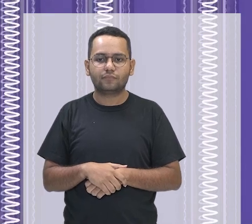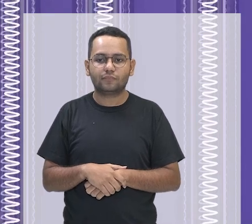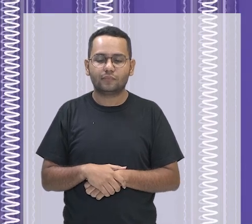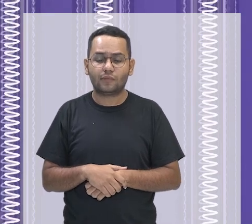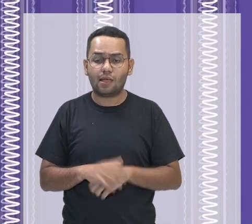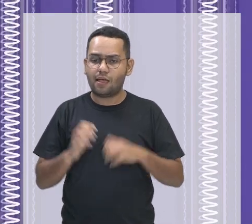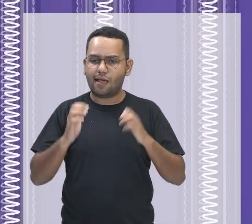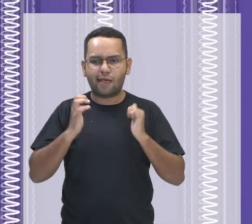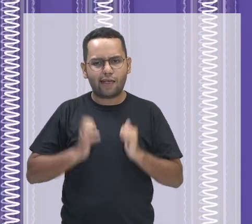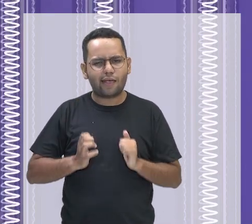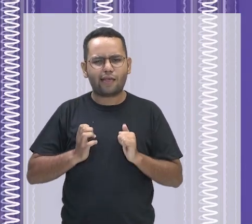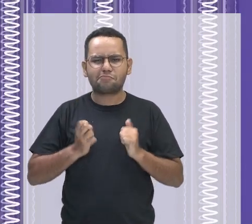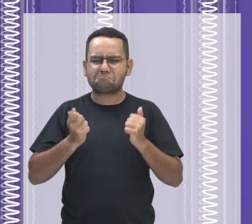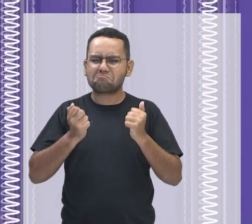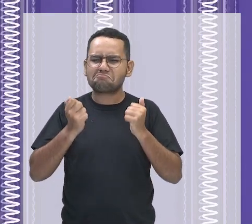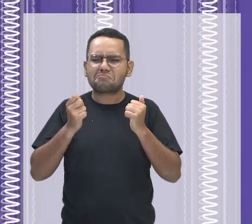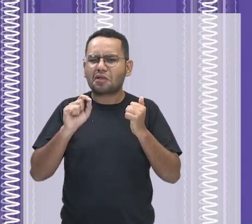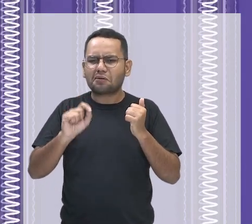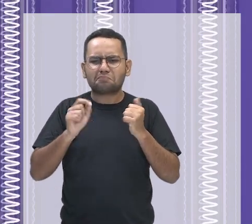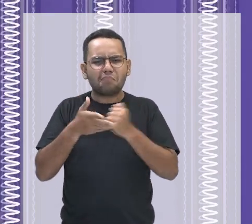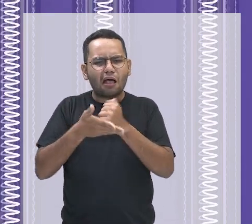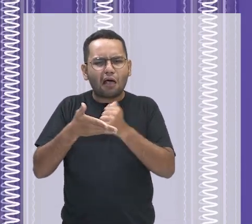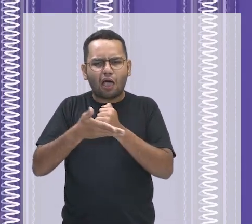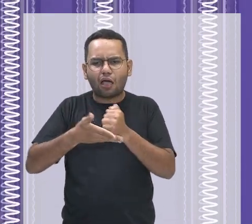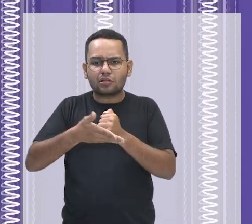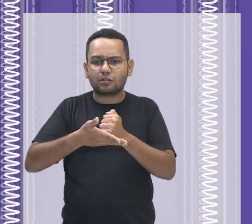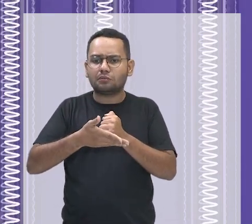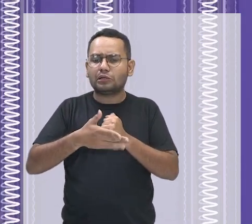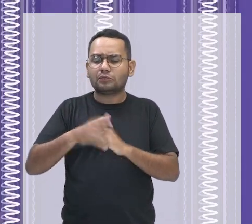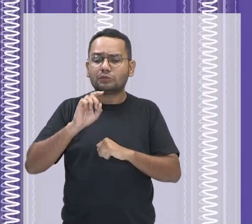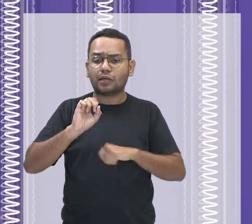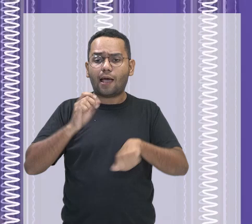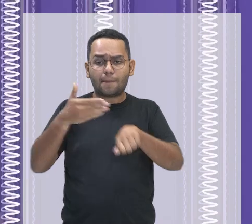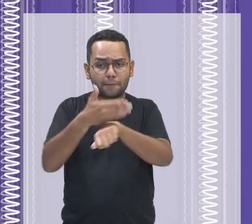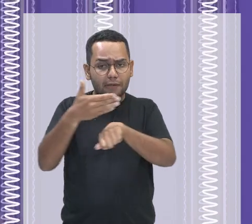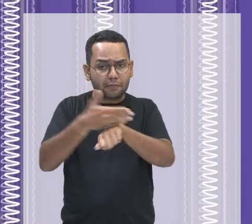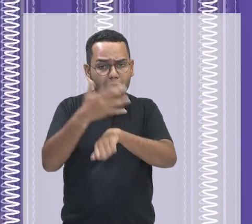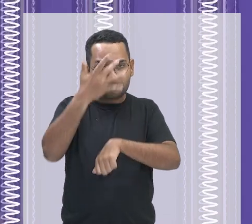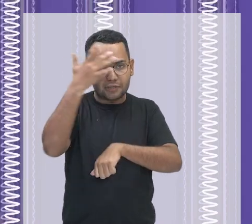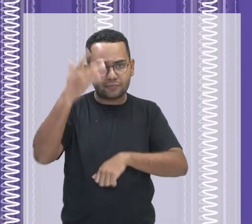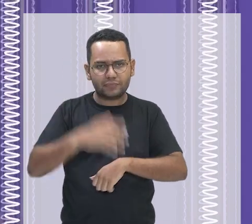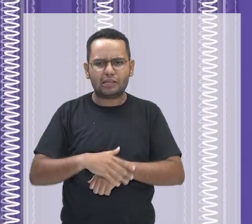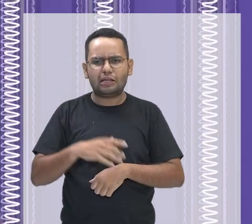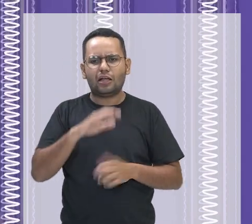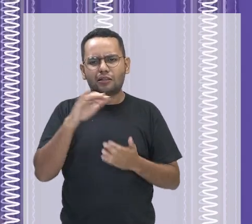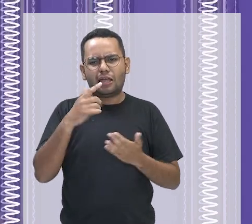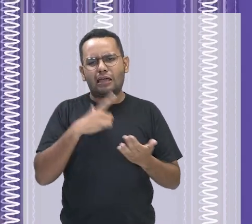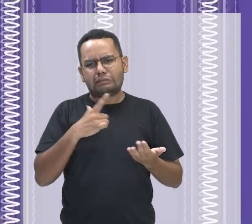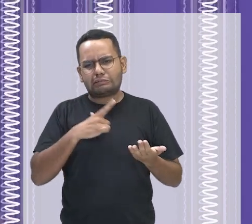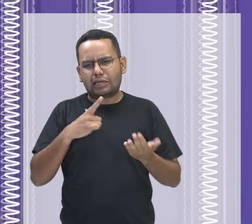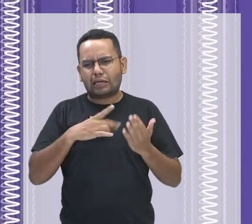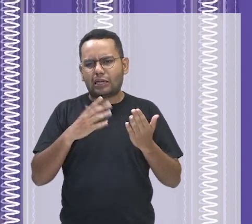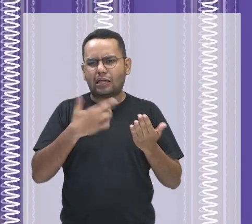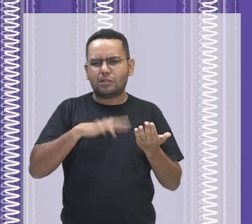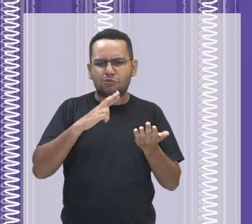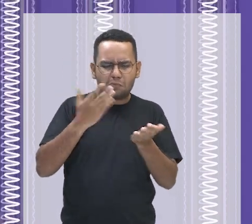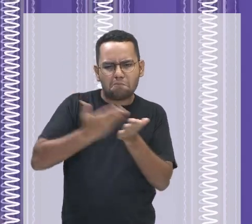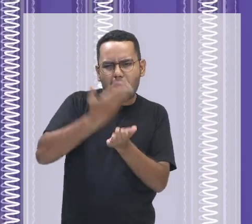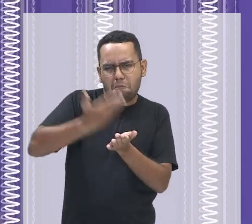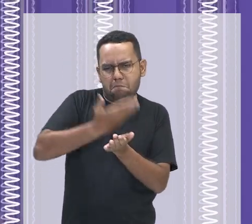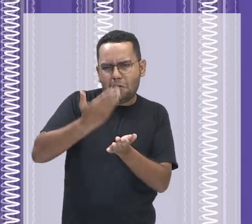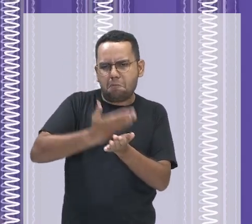ali, do adepto. Né? Isso é interessante. Há religiões que dedicam livros e mais livros, capítulos inteiros de